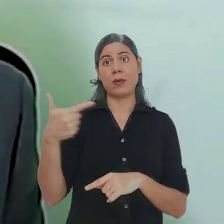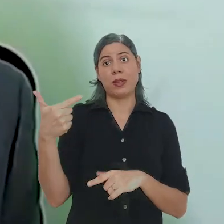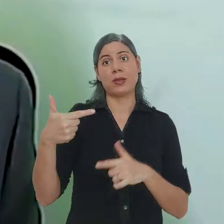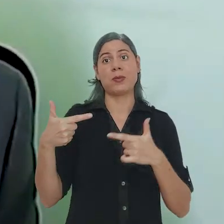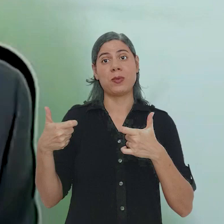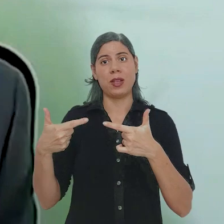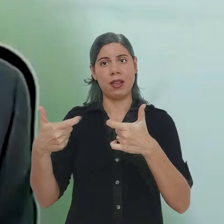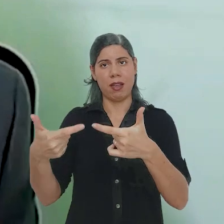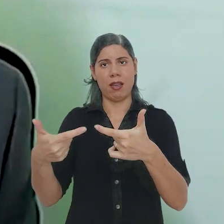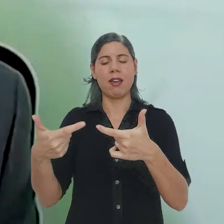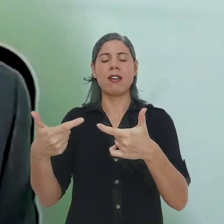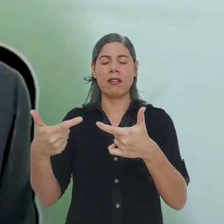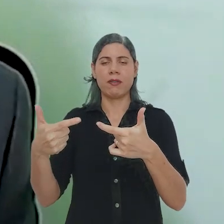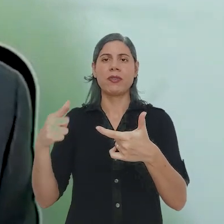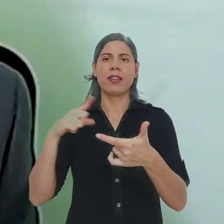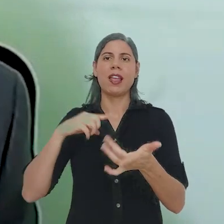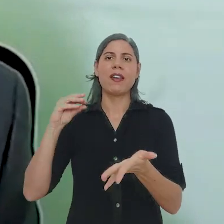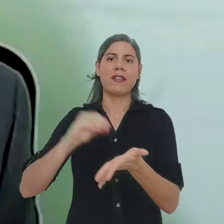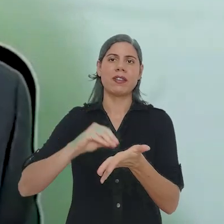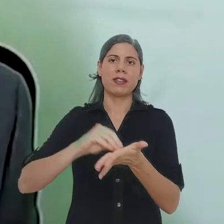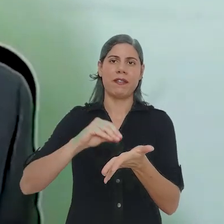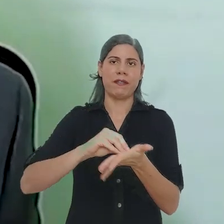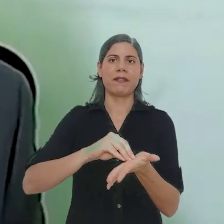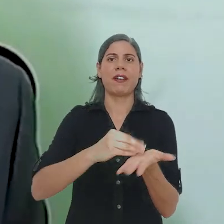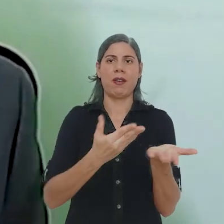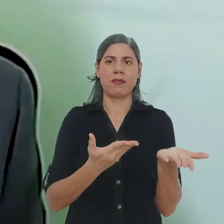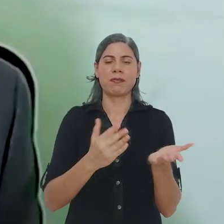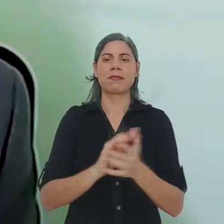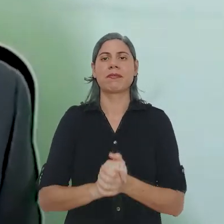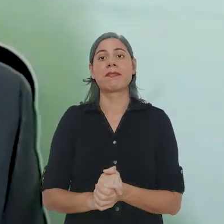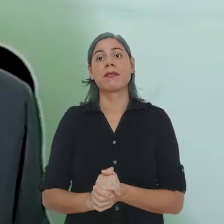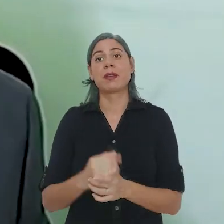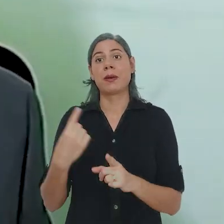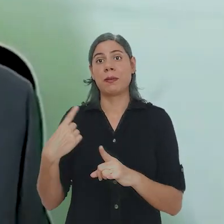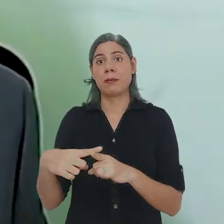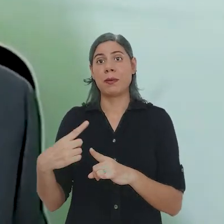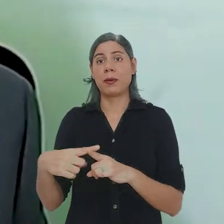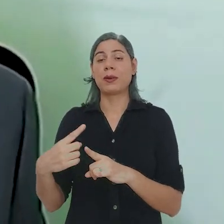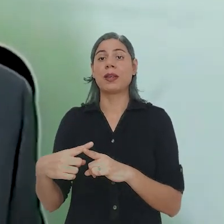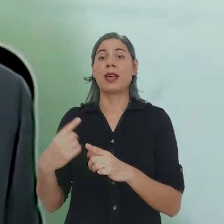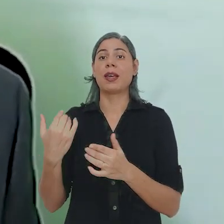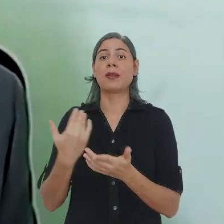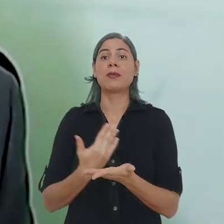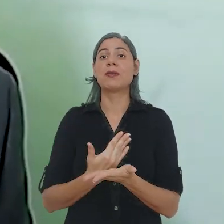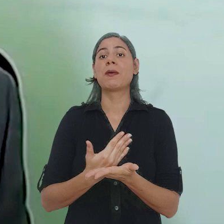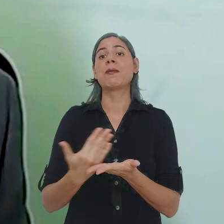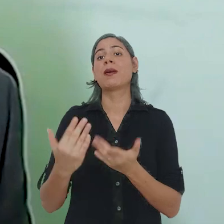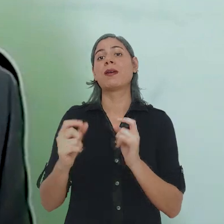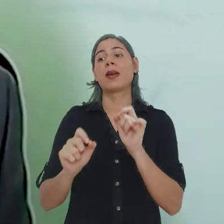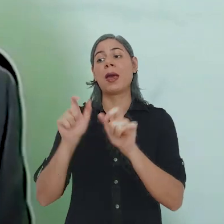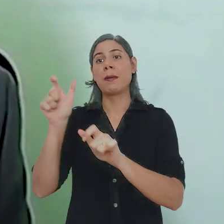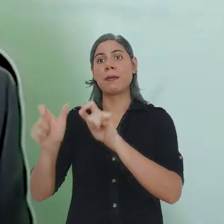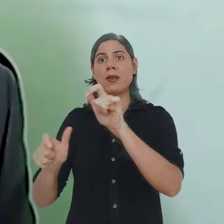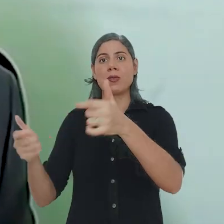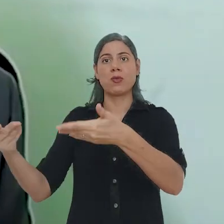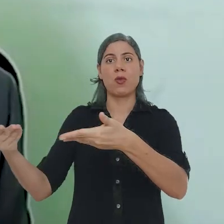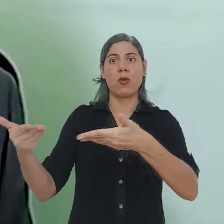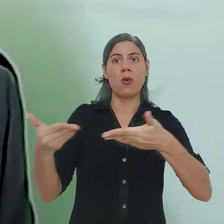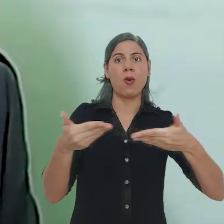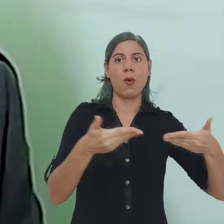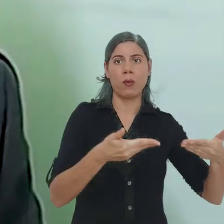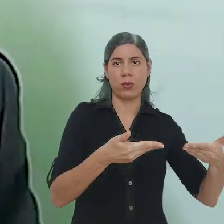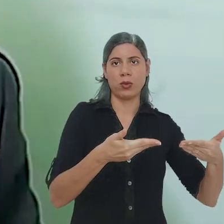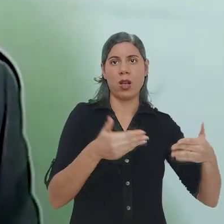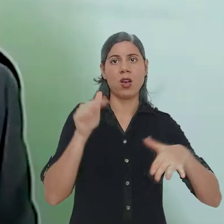Guerra Mundial, acontece essa falta de igualdade, porque inicialmente eles foram tratados como pessoas que vieram para